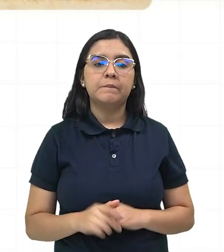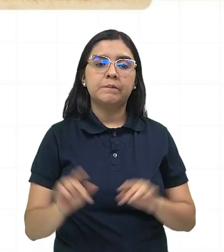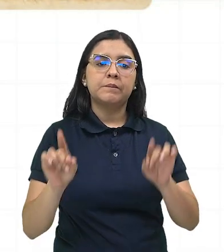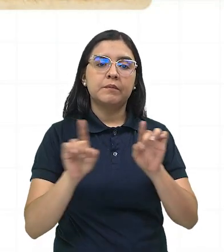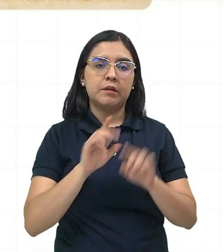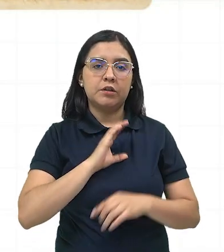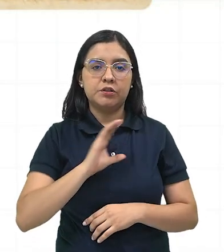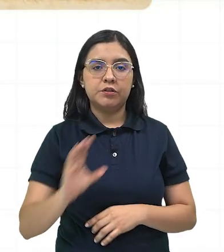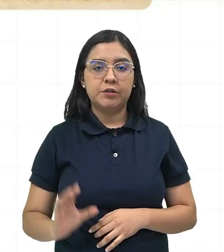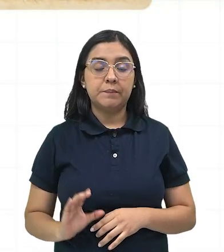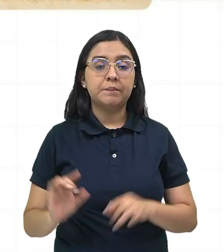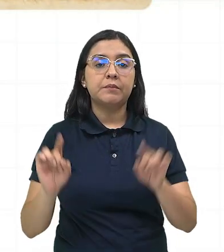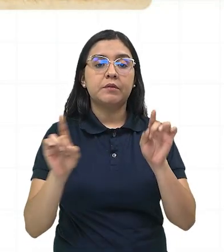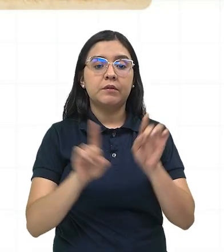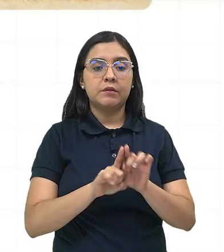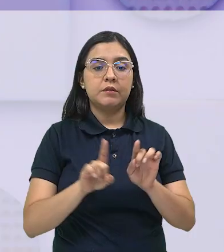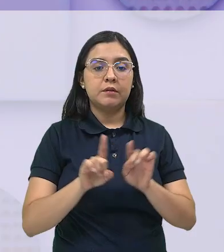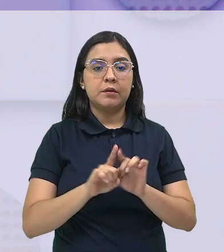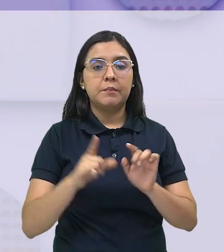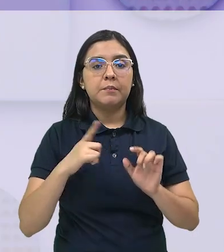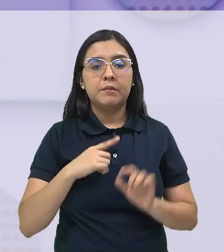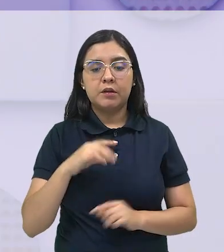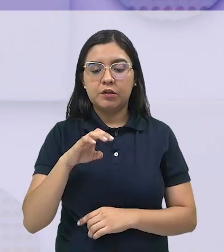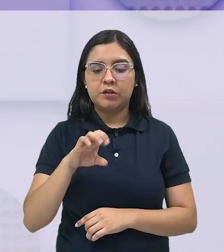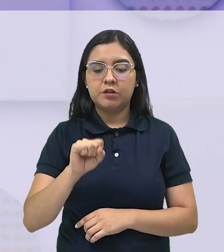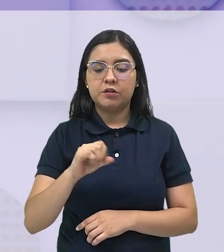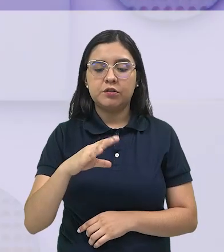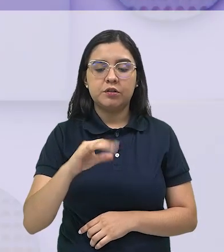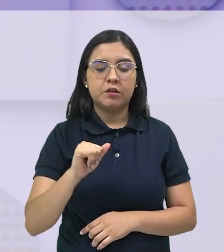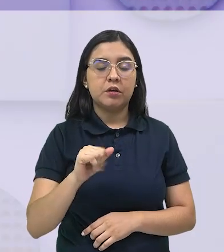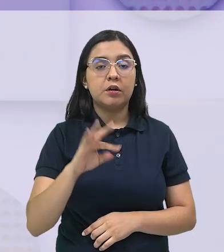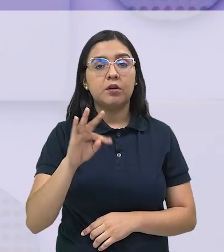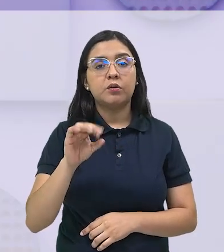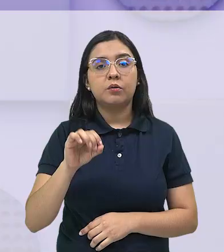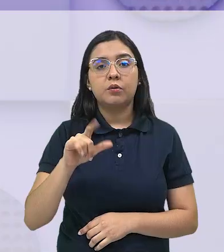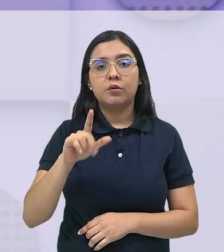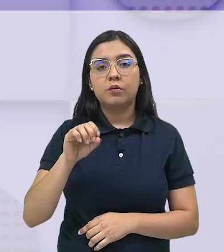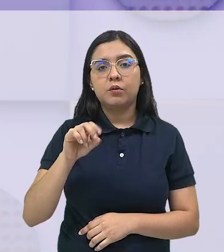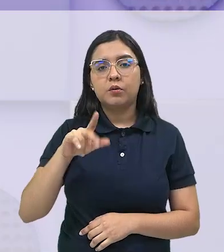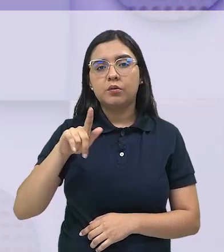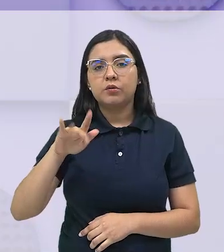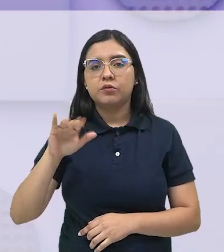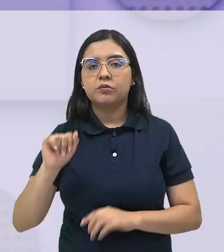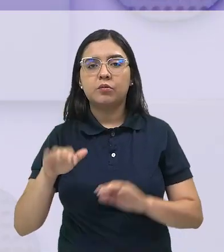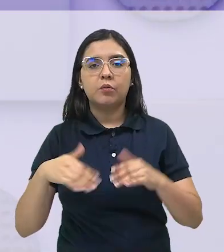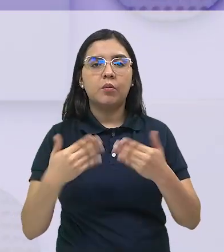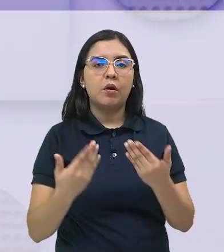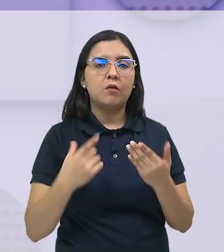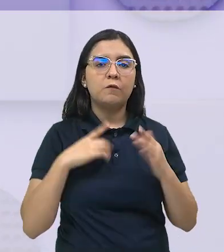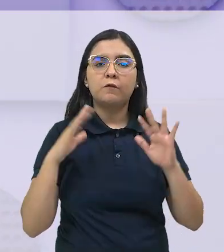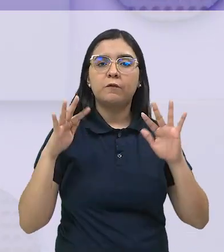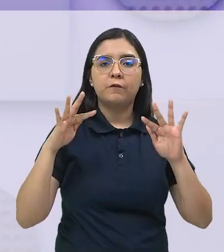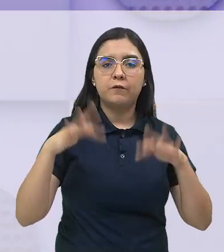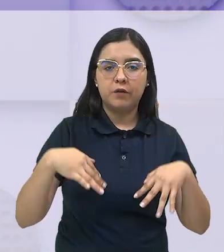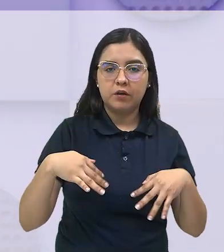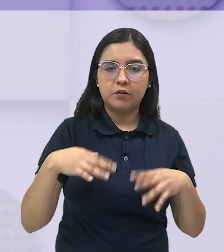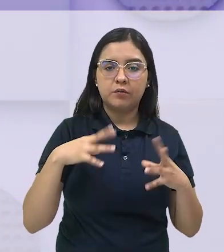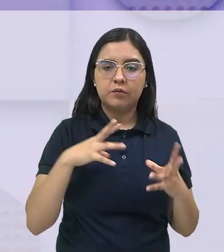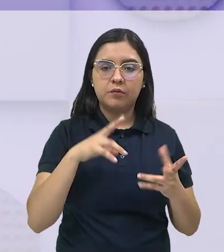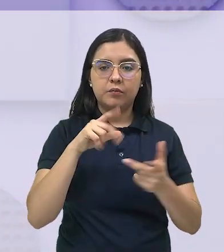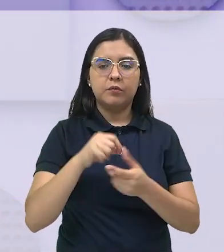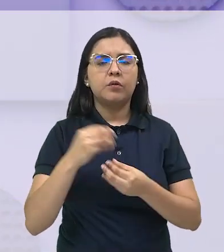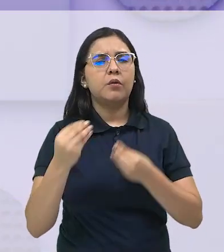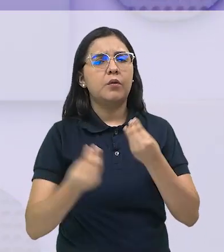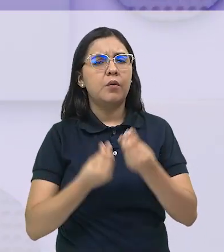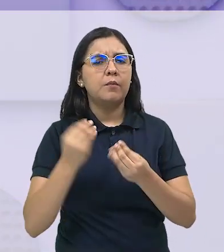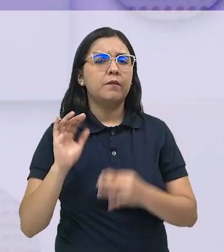quanto a dimensão da escatologia, ou seja, escatologia no sentido qual vai ser o fim do mundo e como é que esse